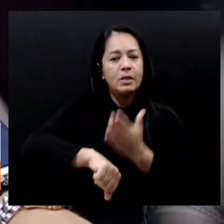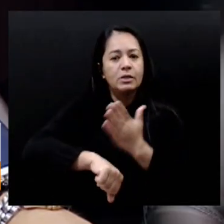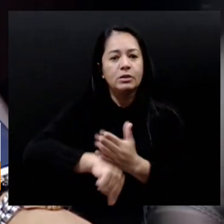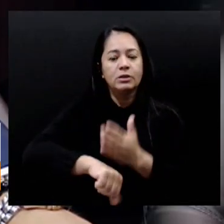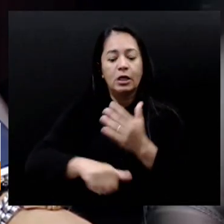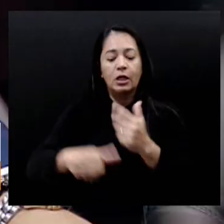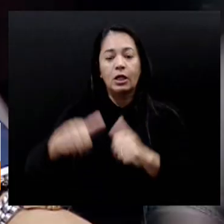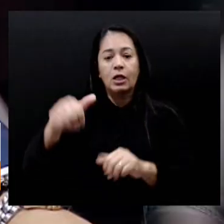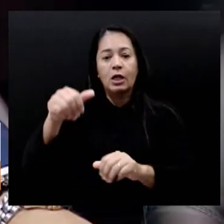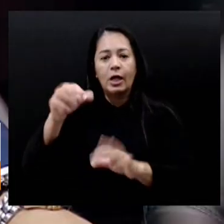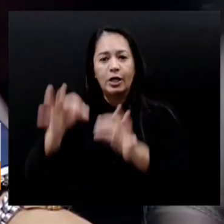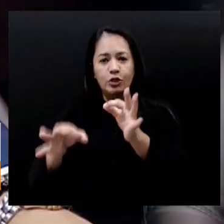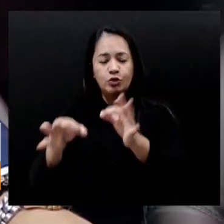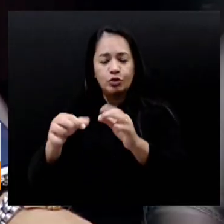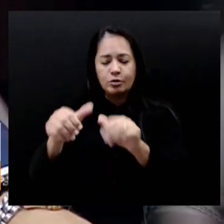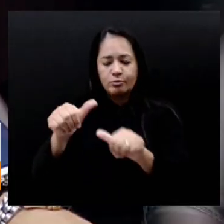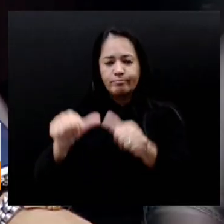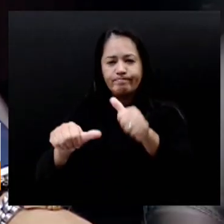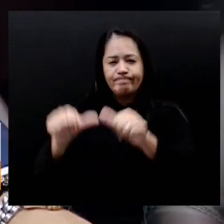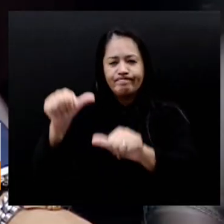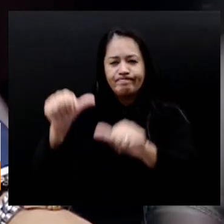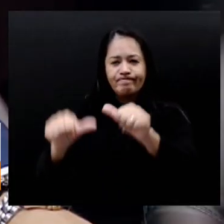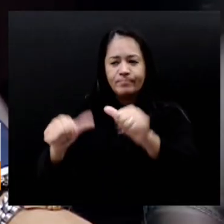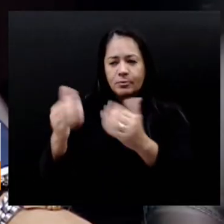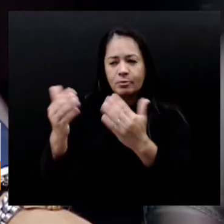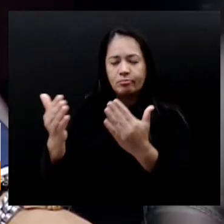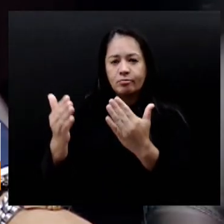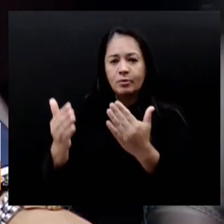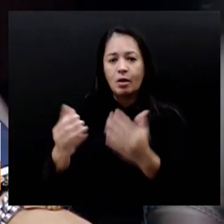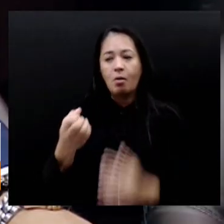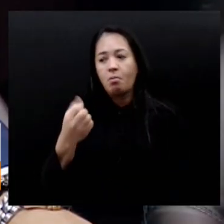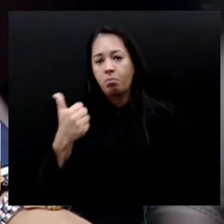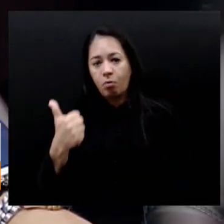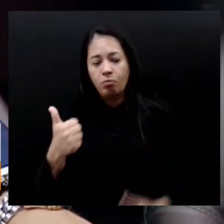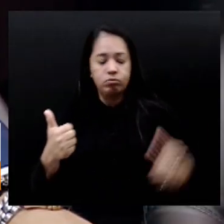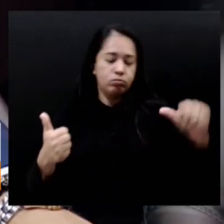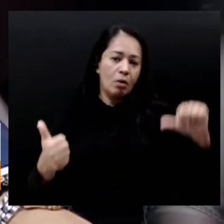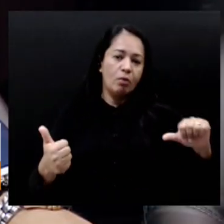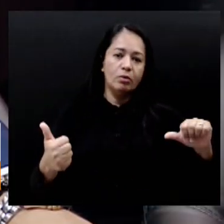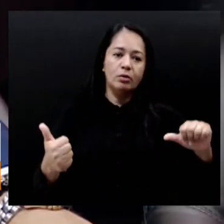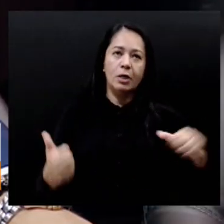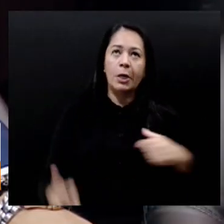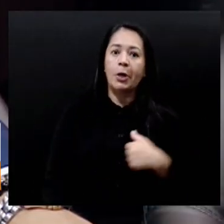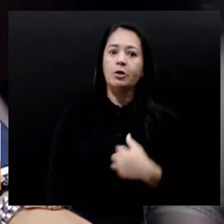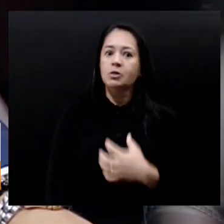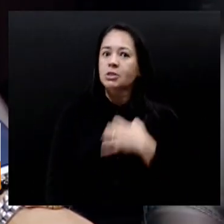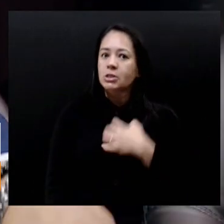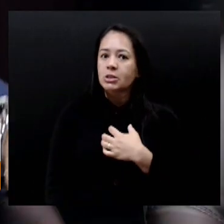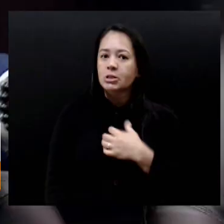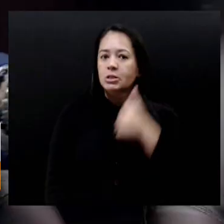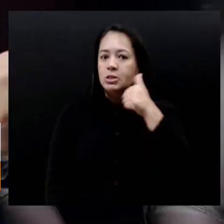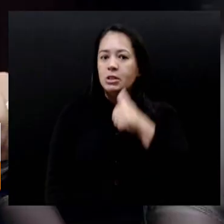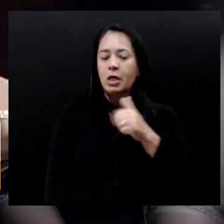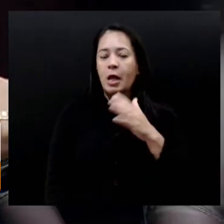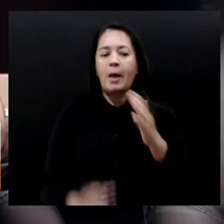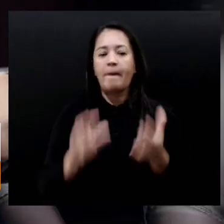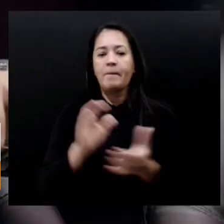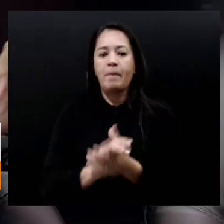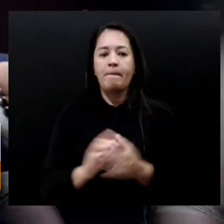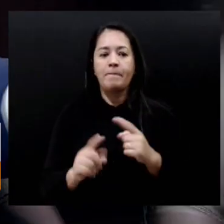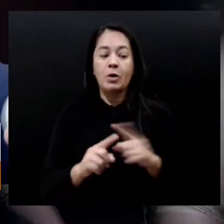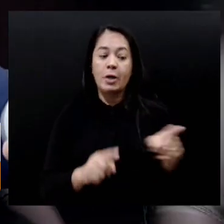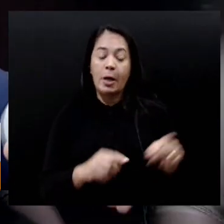ser ponderados, tanto para bem quanto para mal. Então, eu fiquei bravo com a minha mulher porque ela fez uma coisa, às vezes o